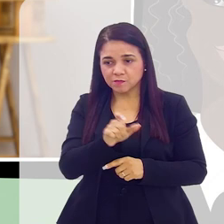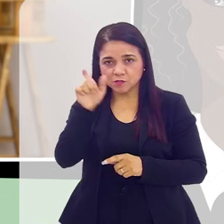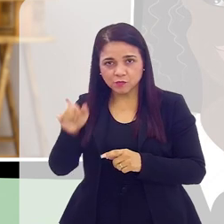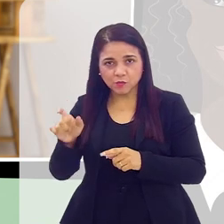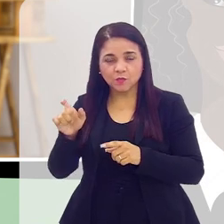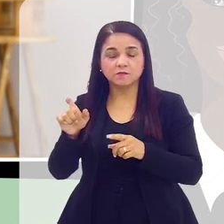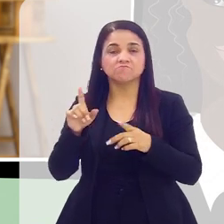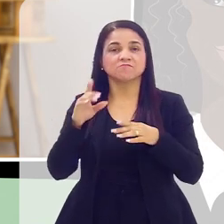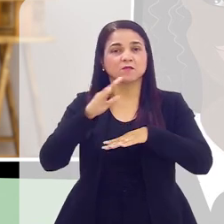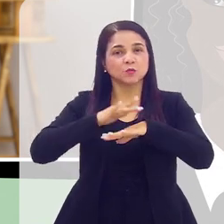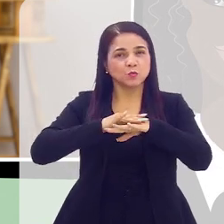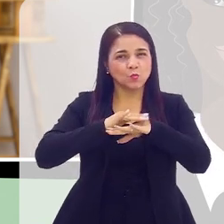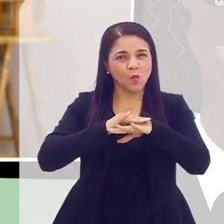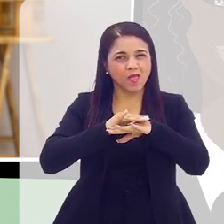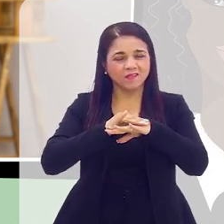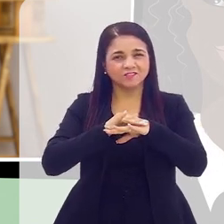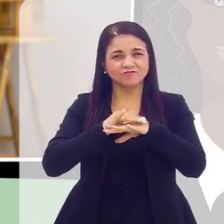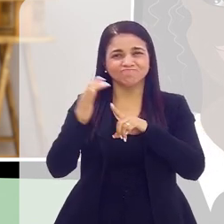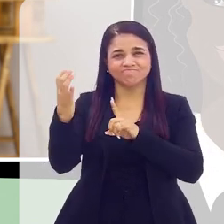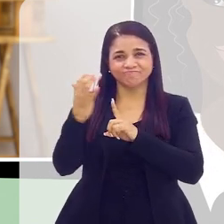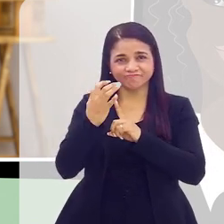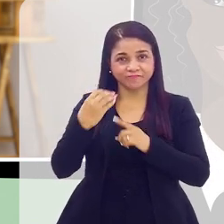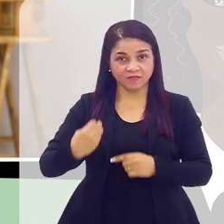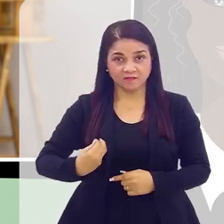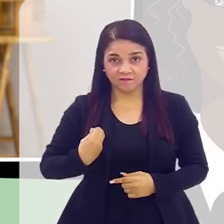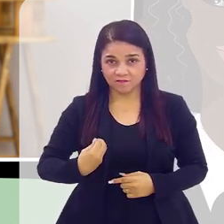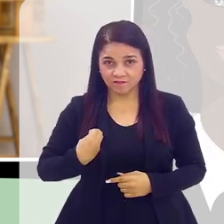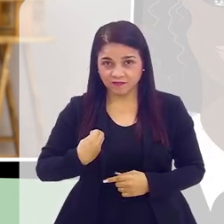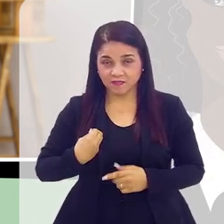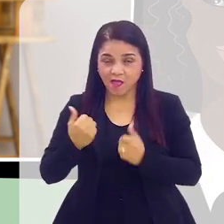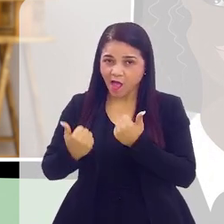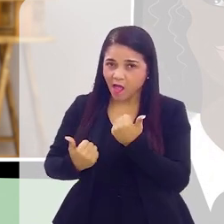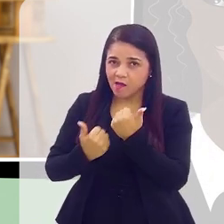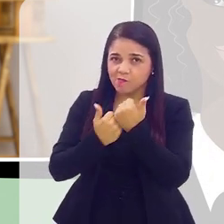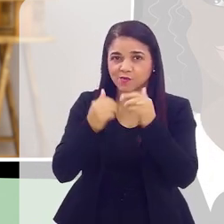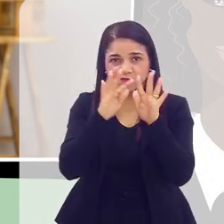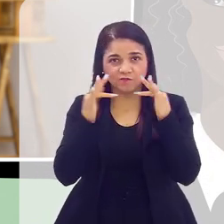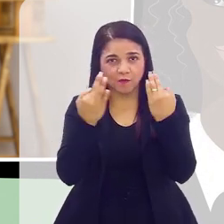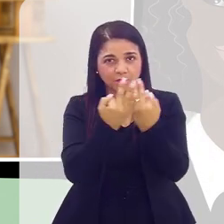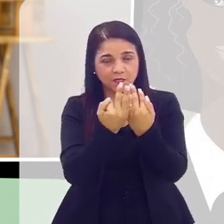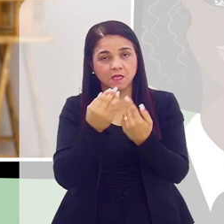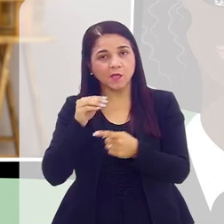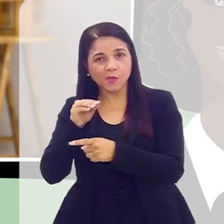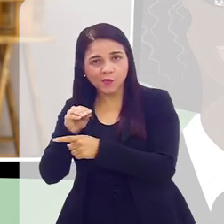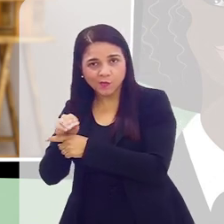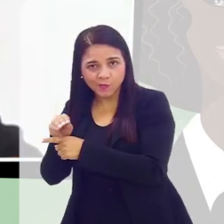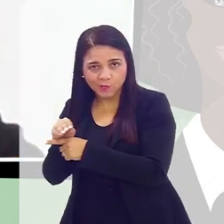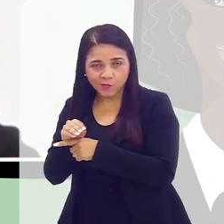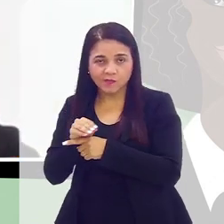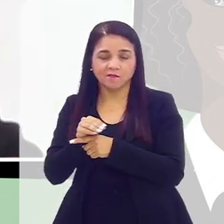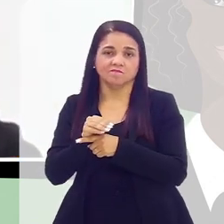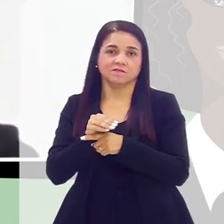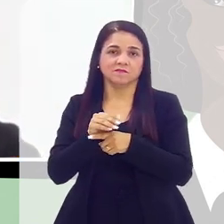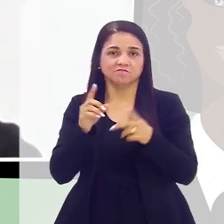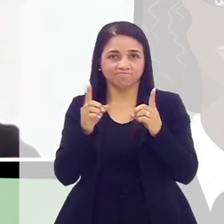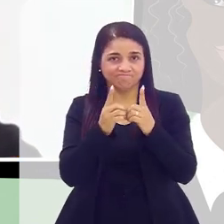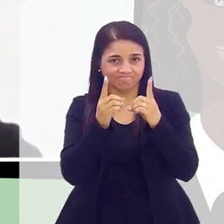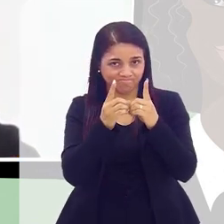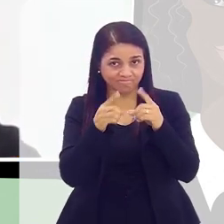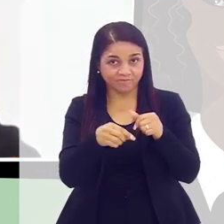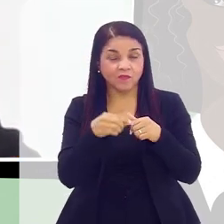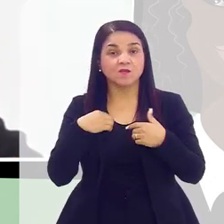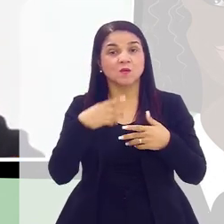os pacientes com doenças que ameaçam a vida, apoiando também os familiares e cuidadores. Para falar